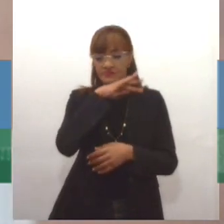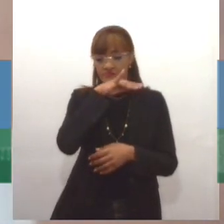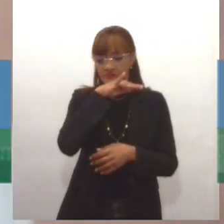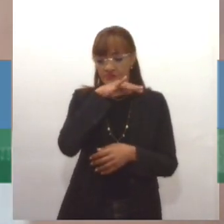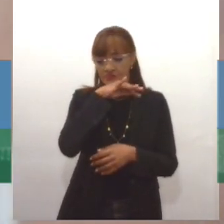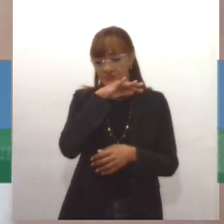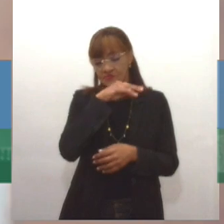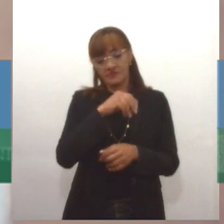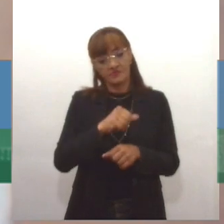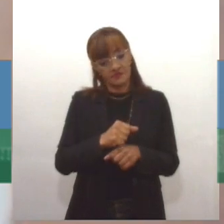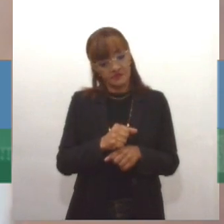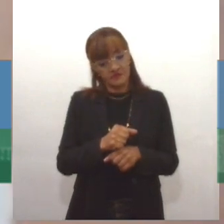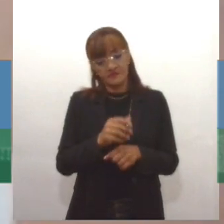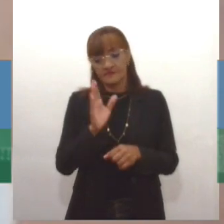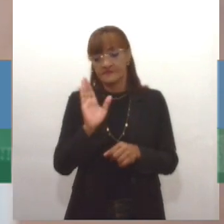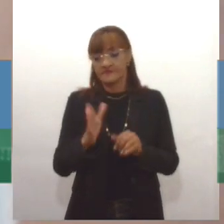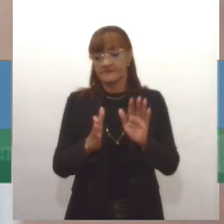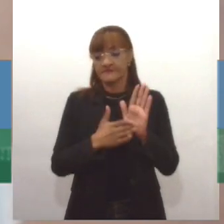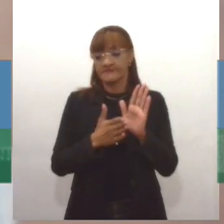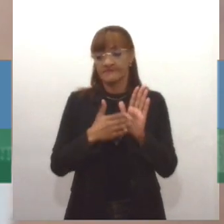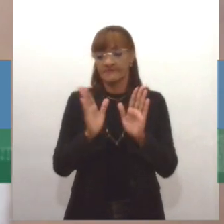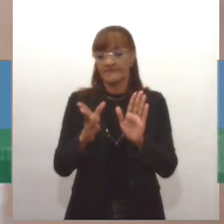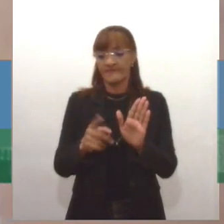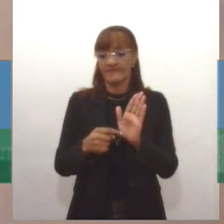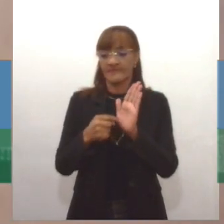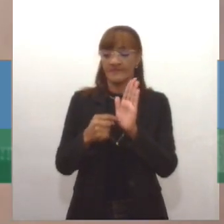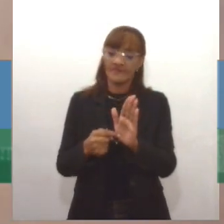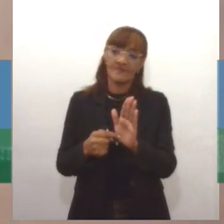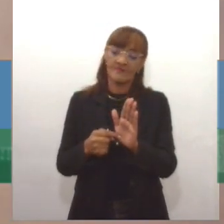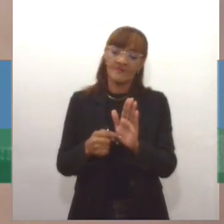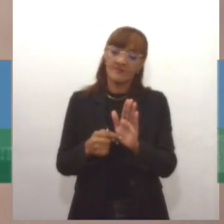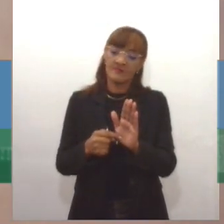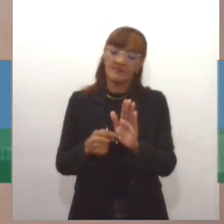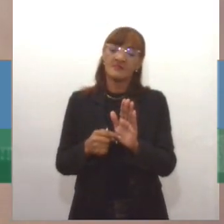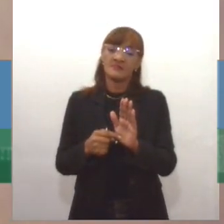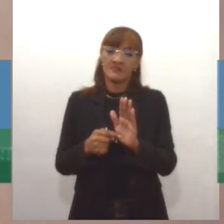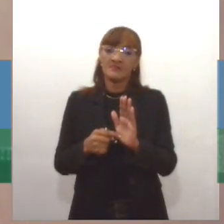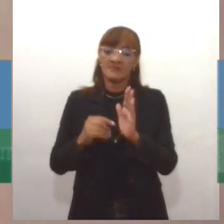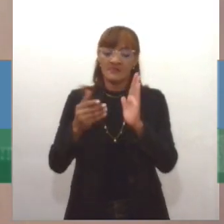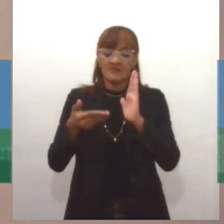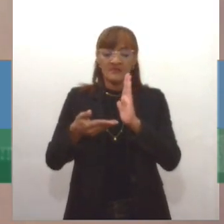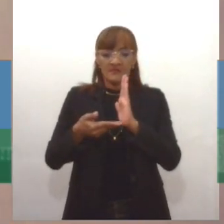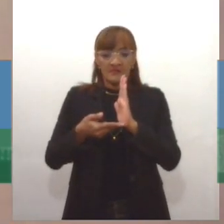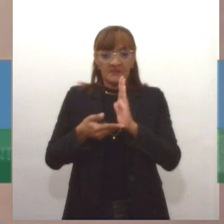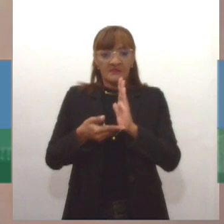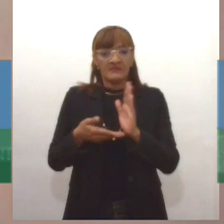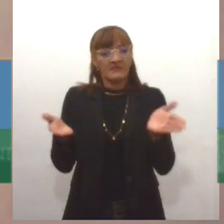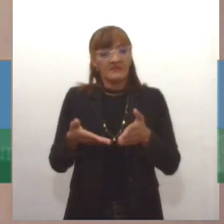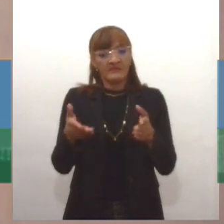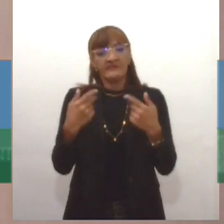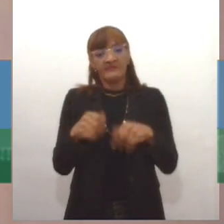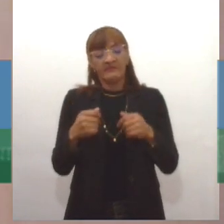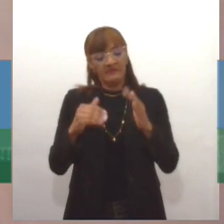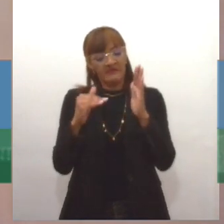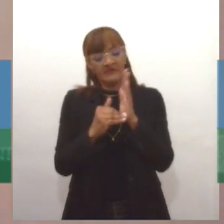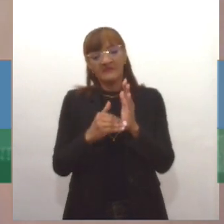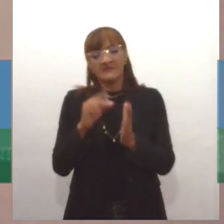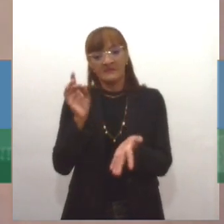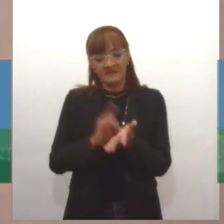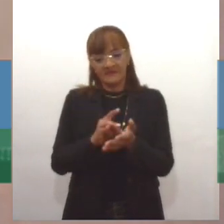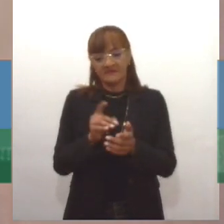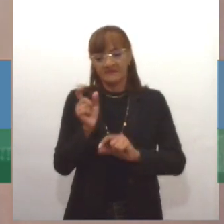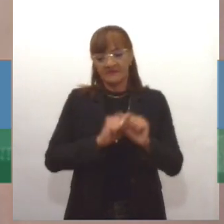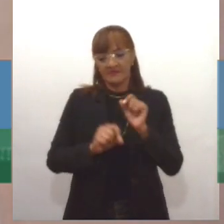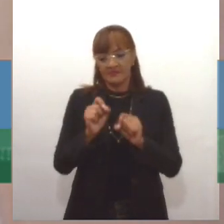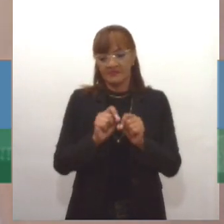proposta, que já foi até apresentada, aprovada na Câmara, agora precisa passar pelo Senado, né, para valer. Ela é muito